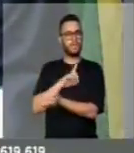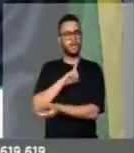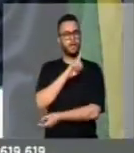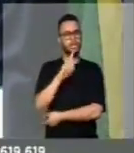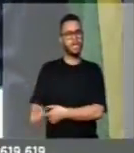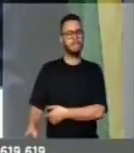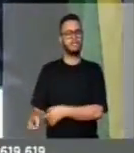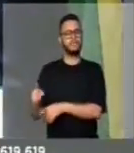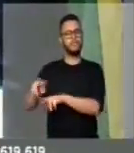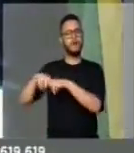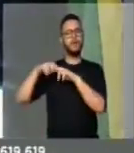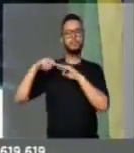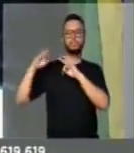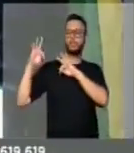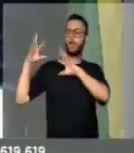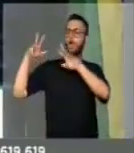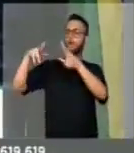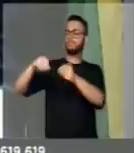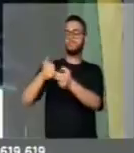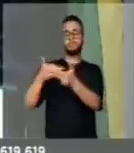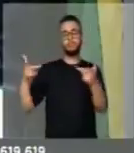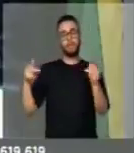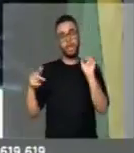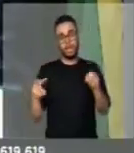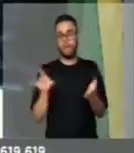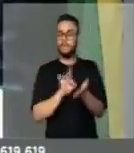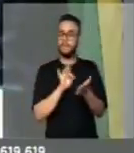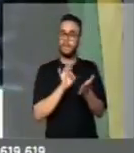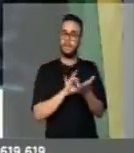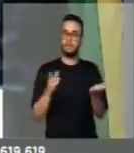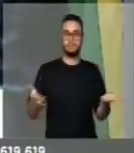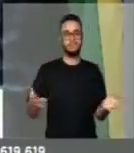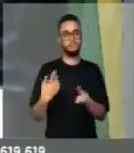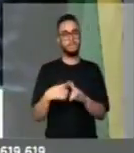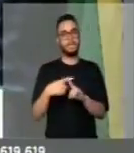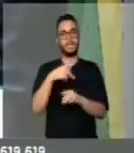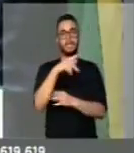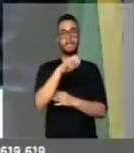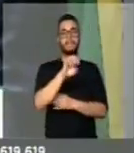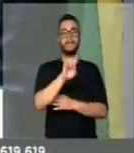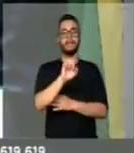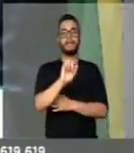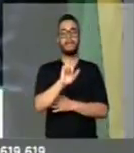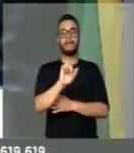a pura verdade. As pedaladas